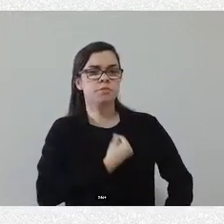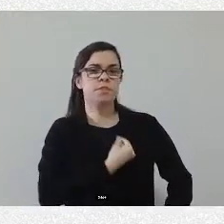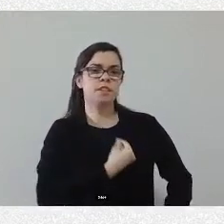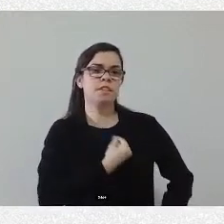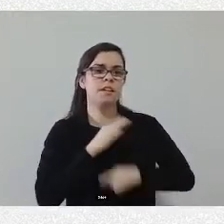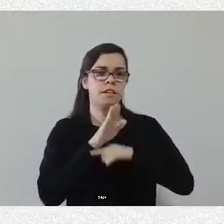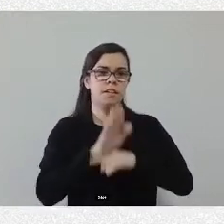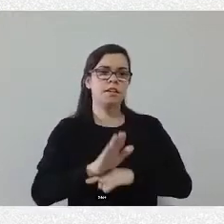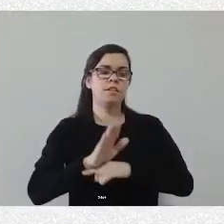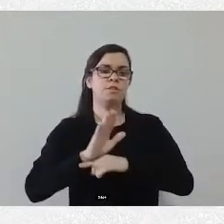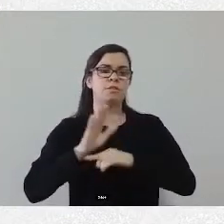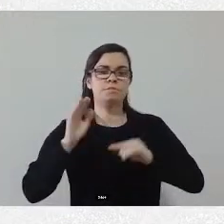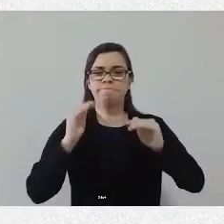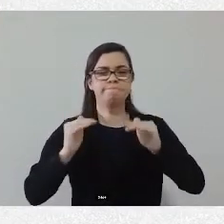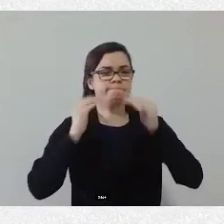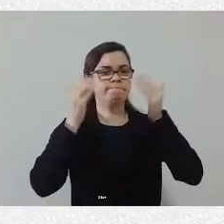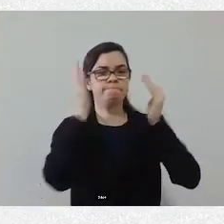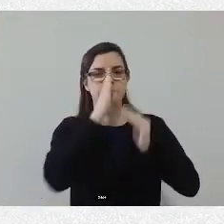Muito obrigado a todos e todas.